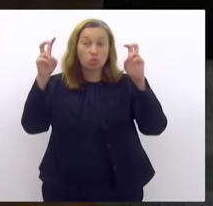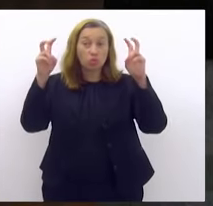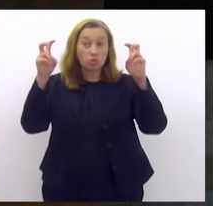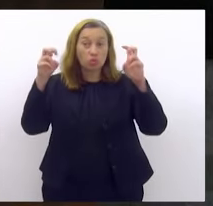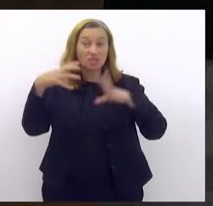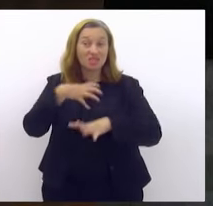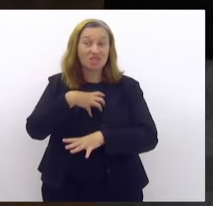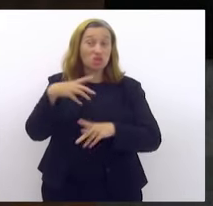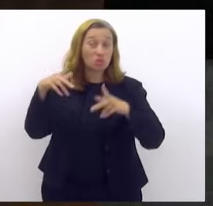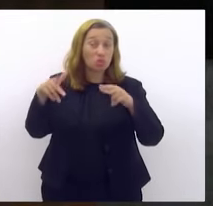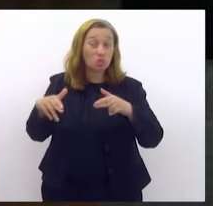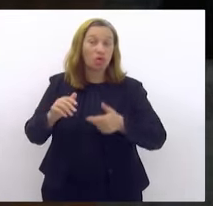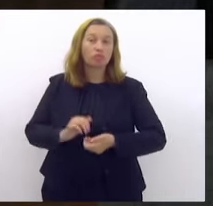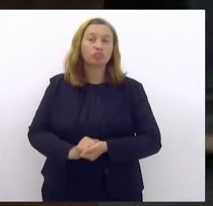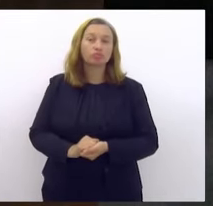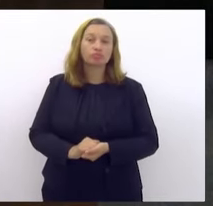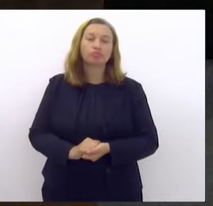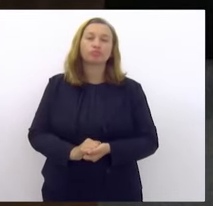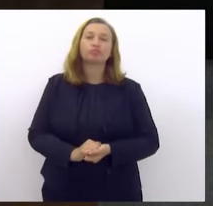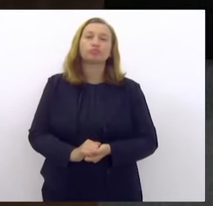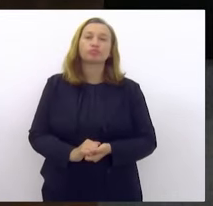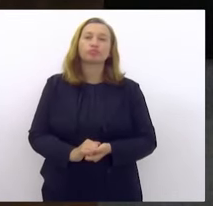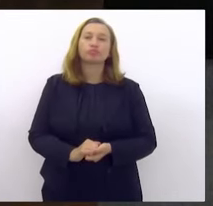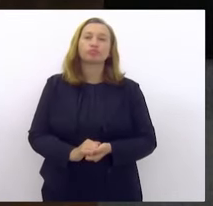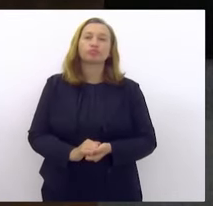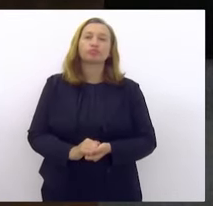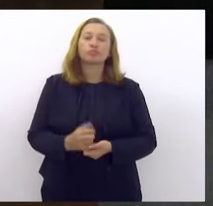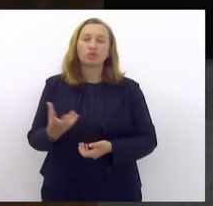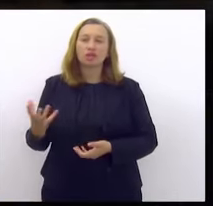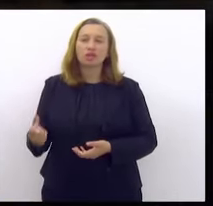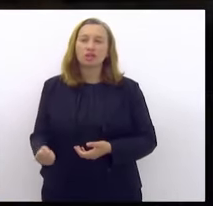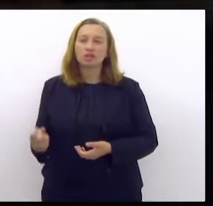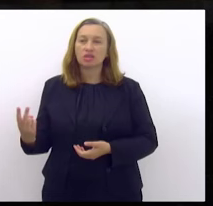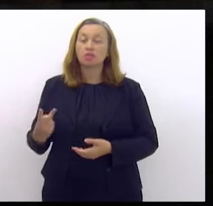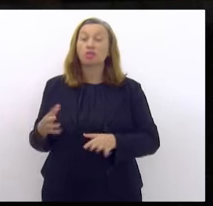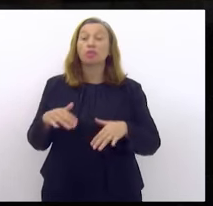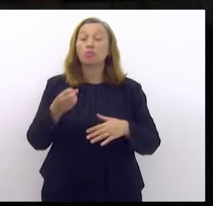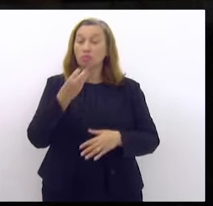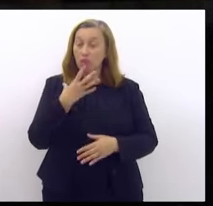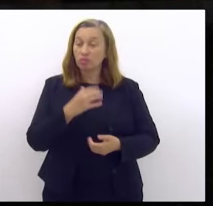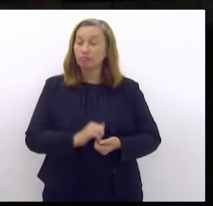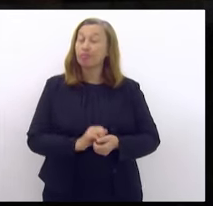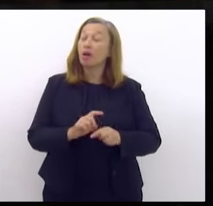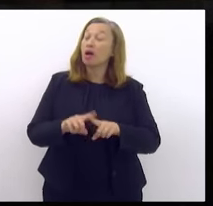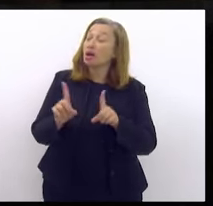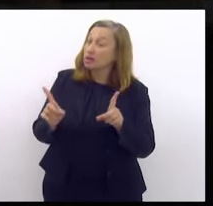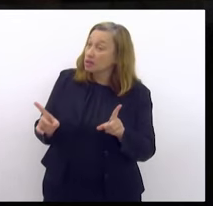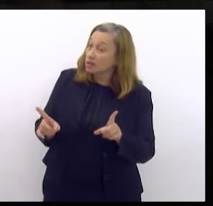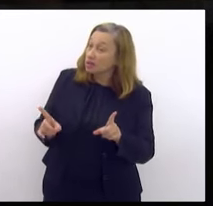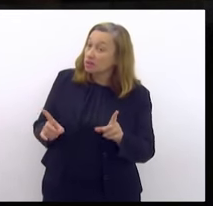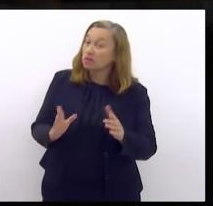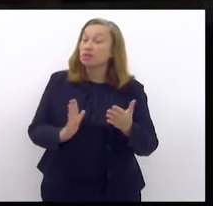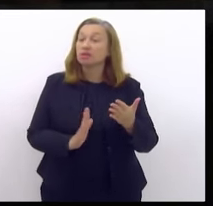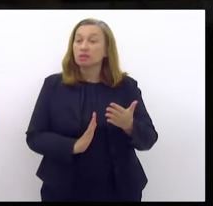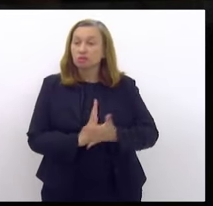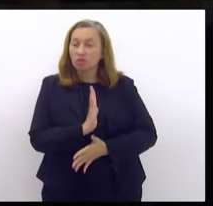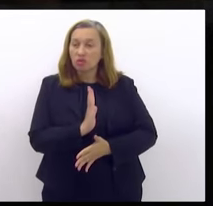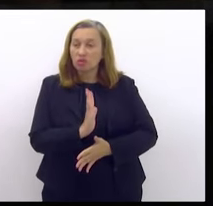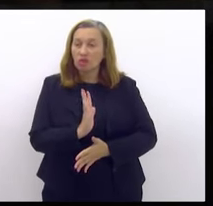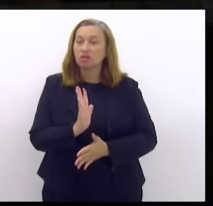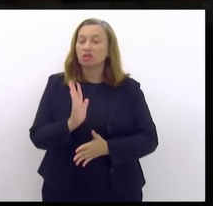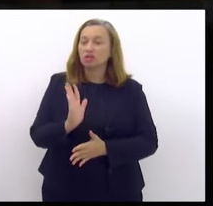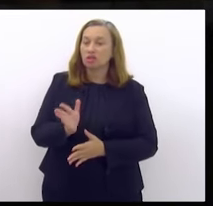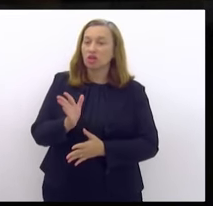o mesmo sentido positivo e que acatasse a mesma. Bom, mas matéria vencida, está feita aqui